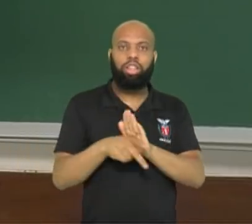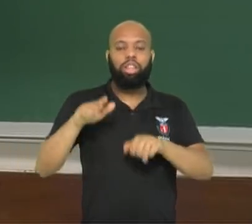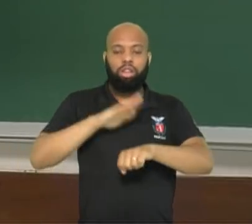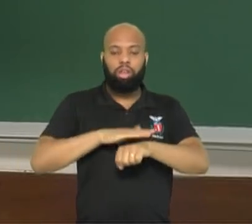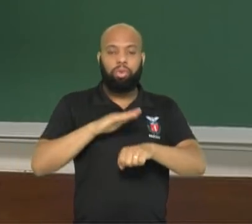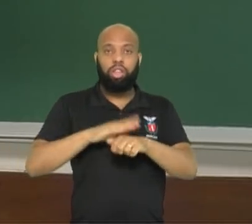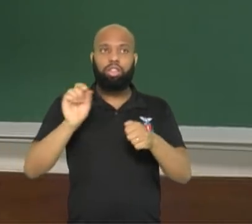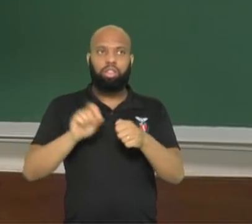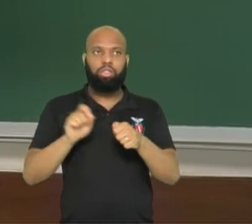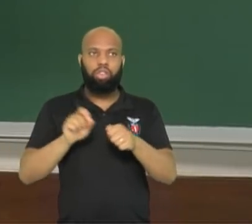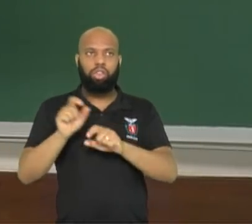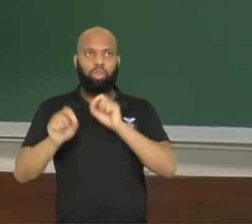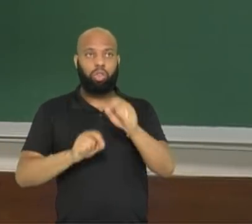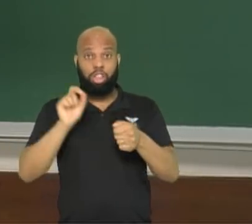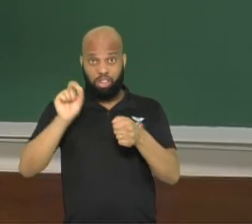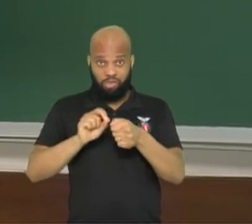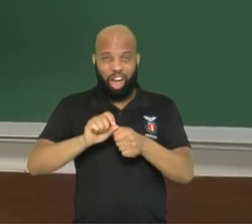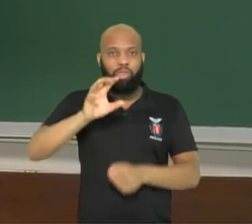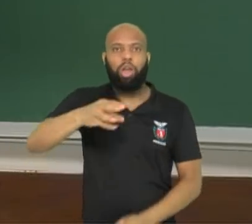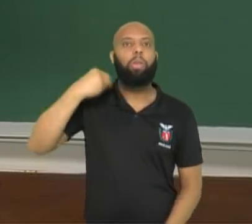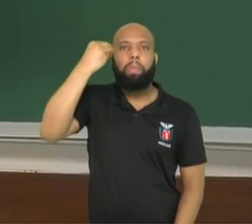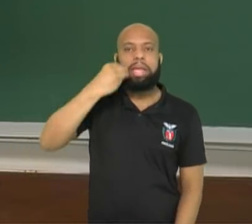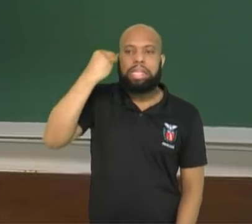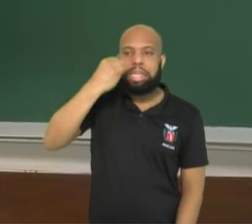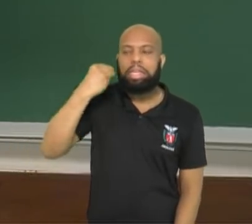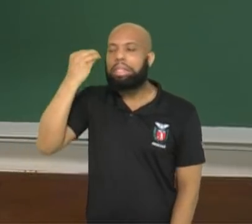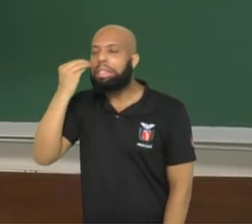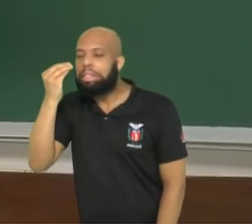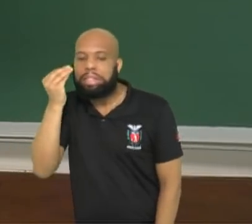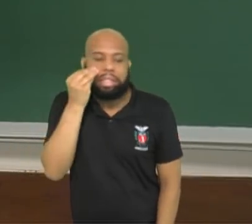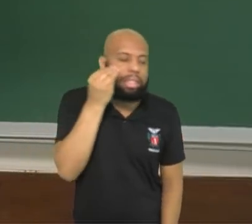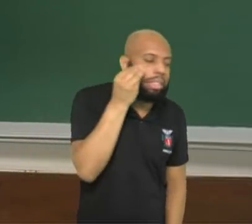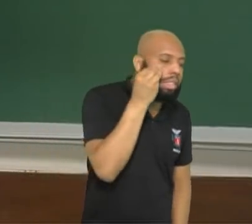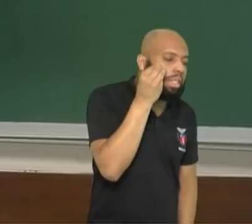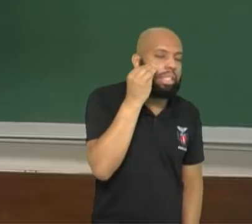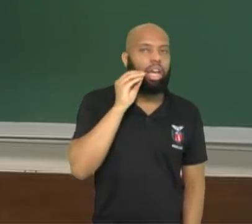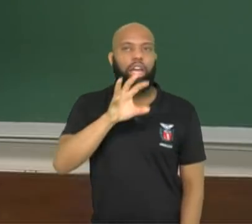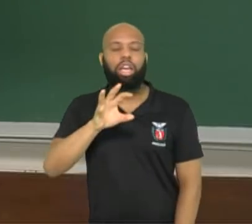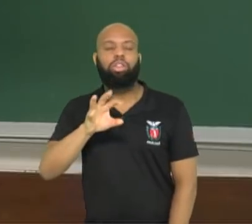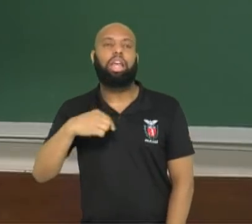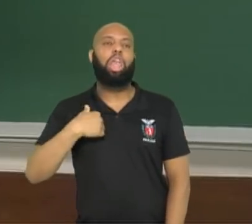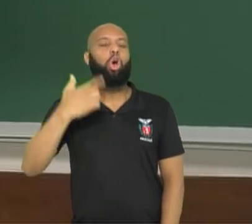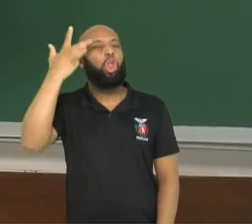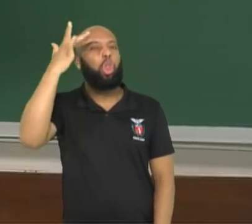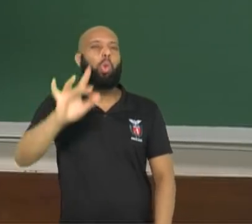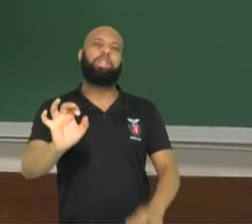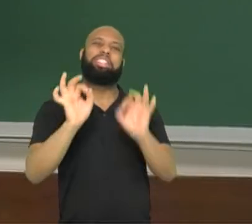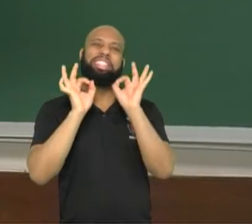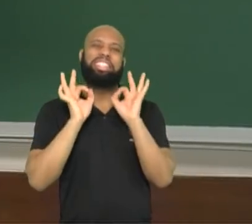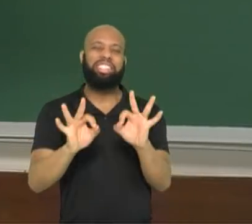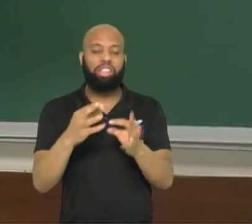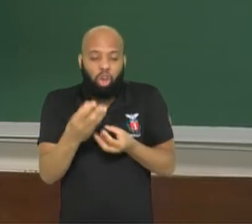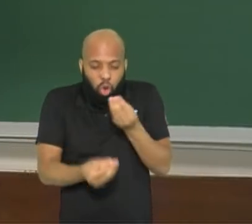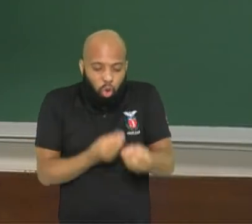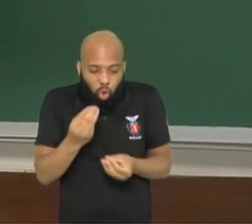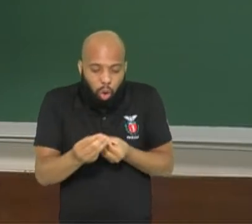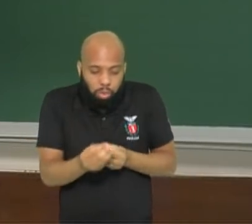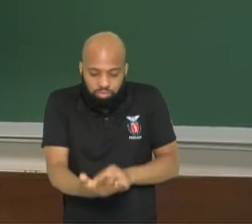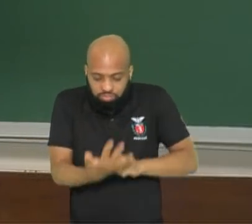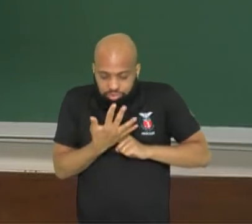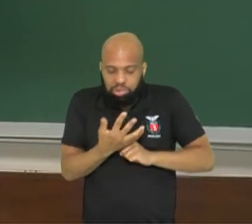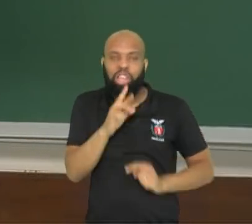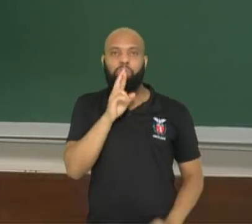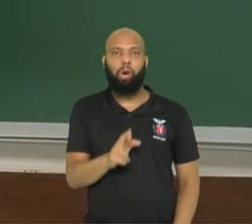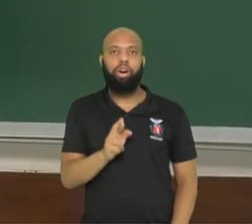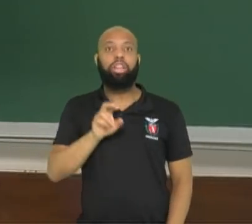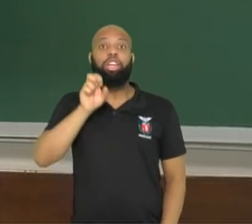jogo que eu realizo esse experimento aleatório, eu não tenho certeza da resposta, eu